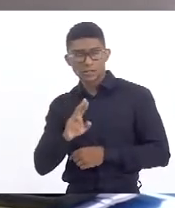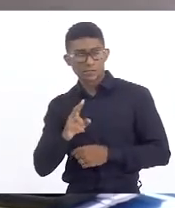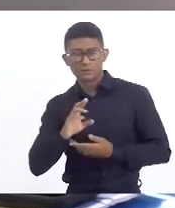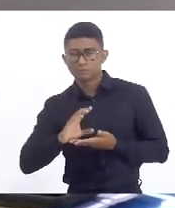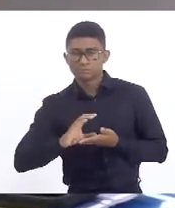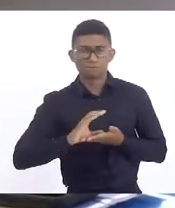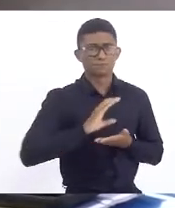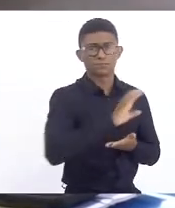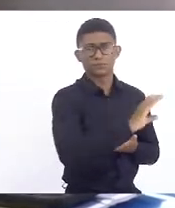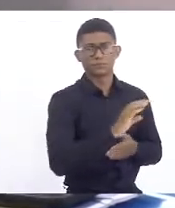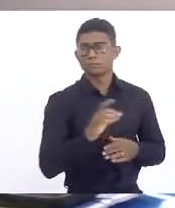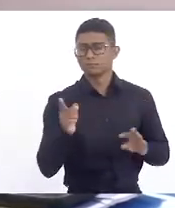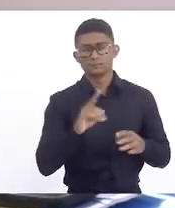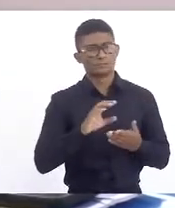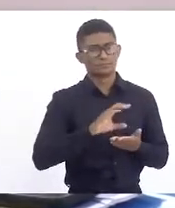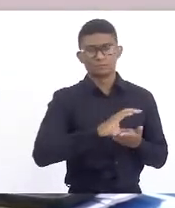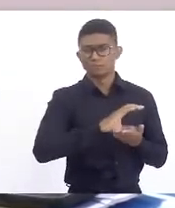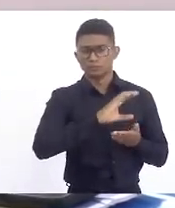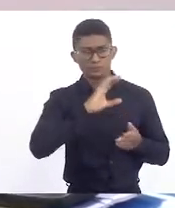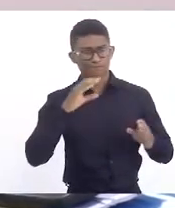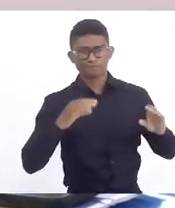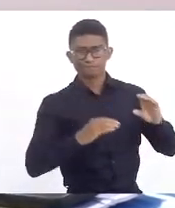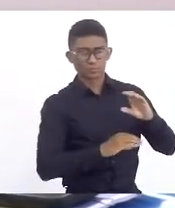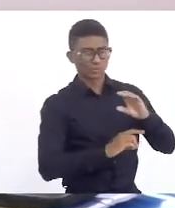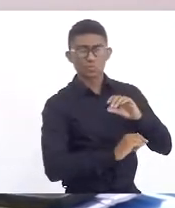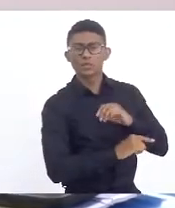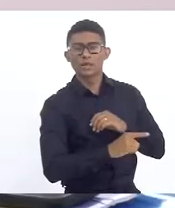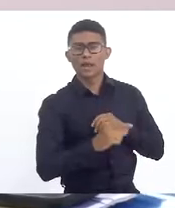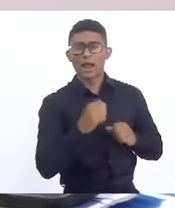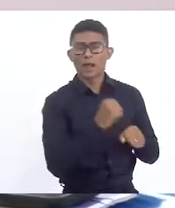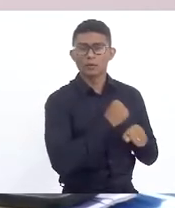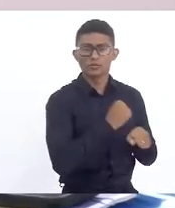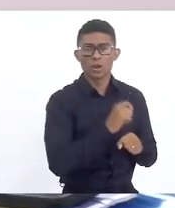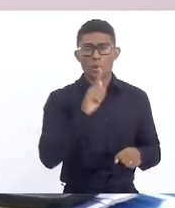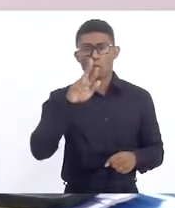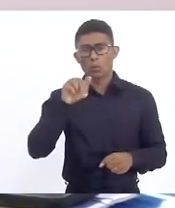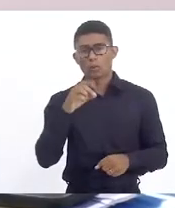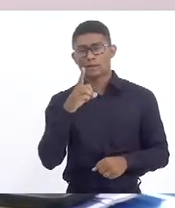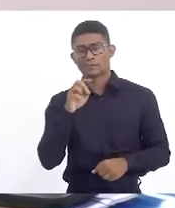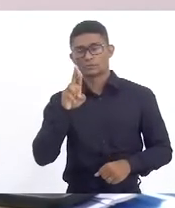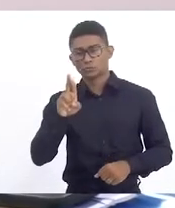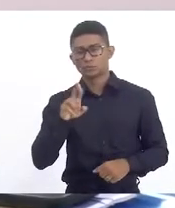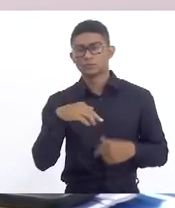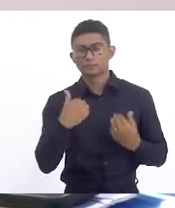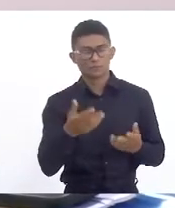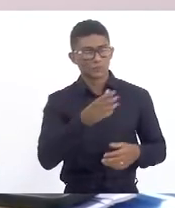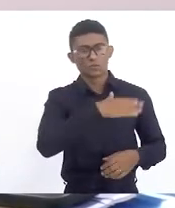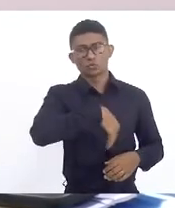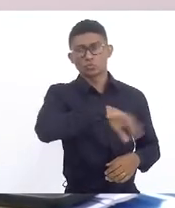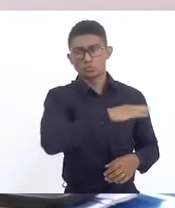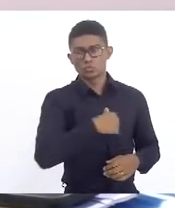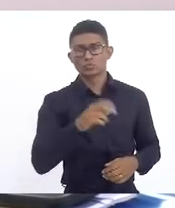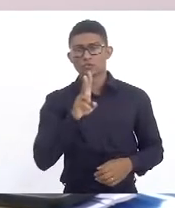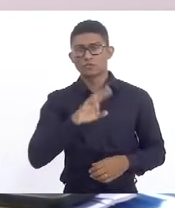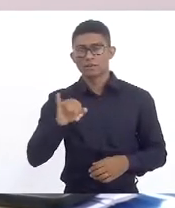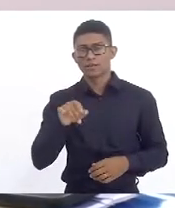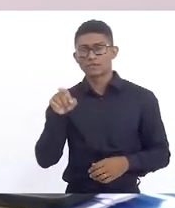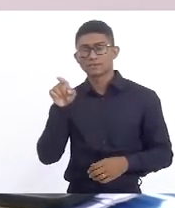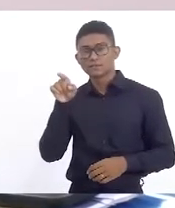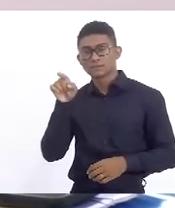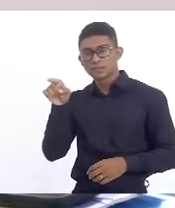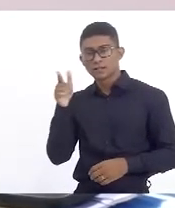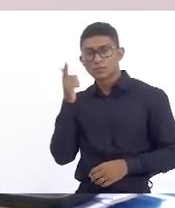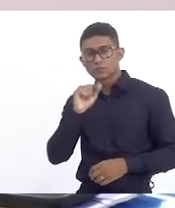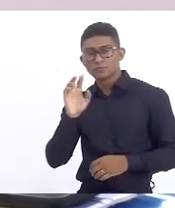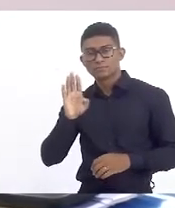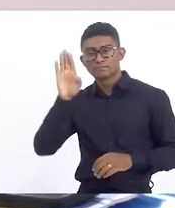vai ser remanejado para dentro da obra do Guandu. Então, toda a parte hoje, distribuição, tudo vai ser feito pela concessionária vencedora do lote da